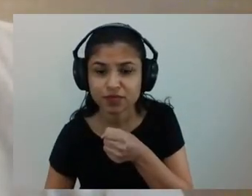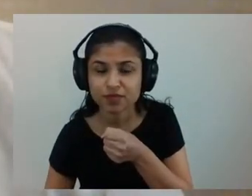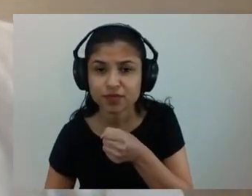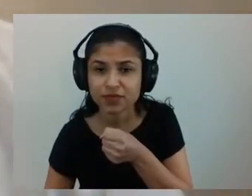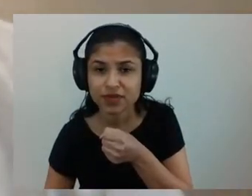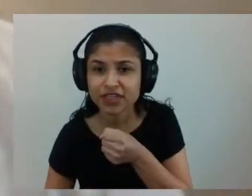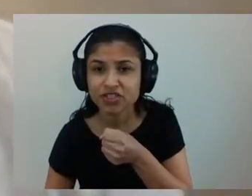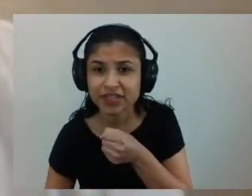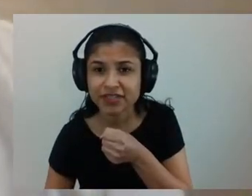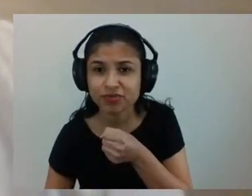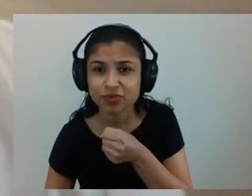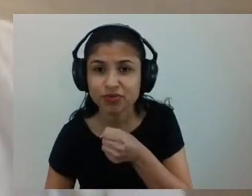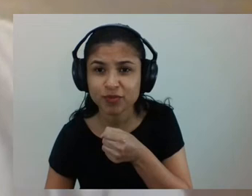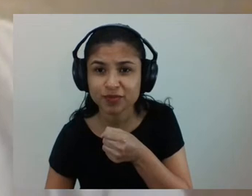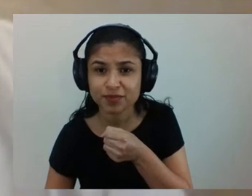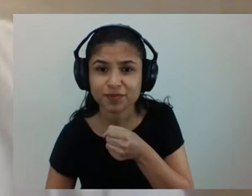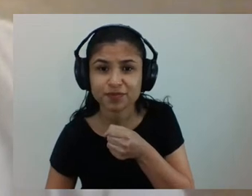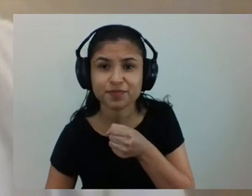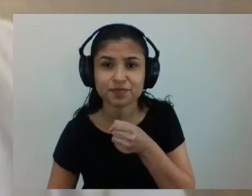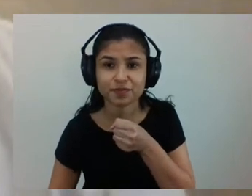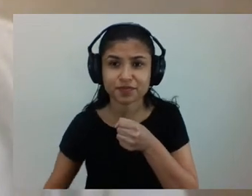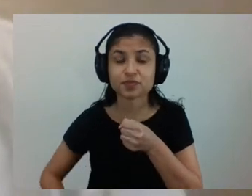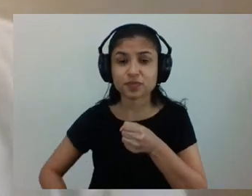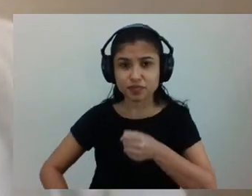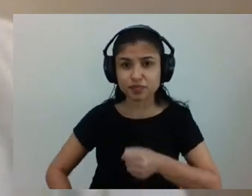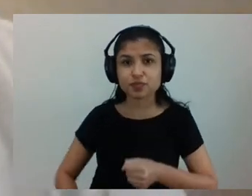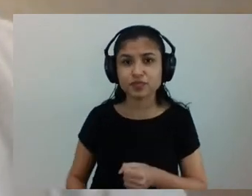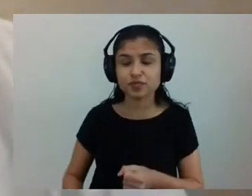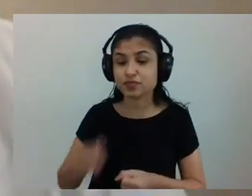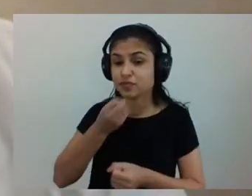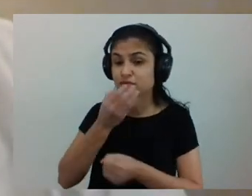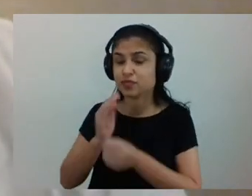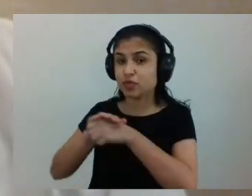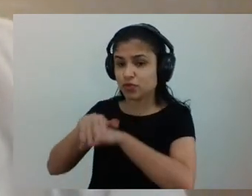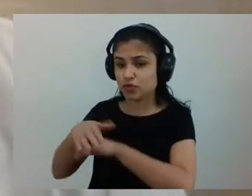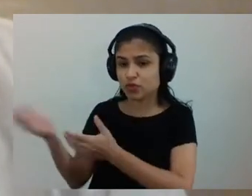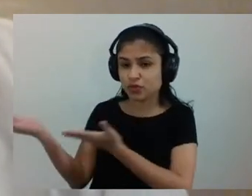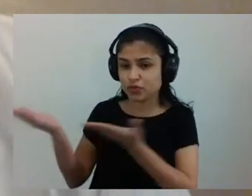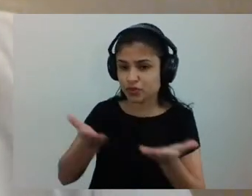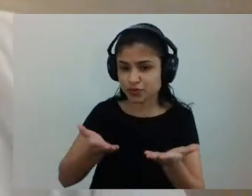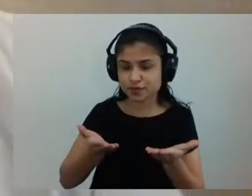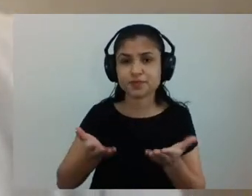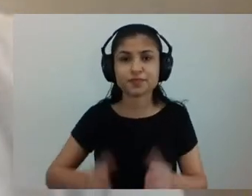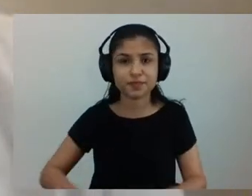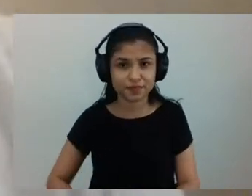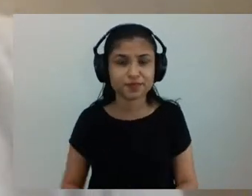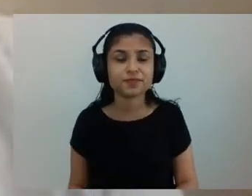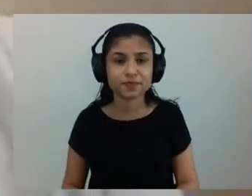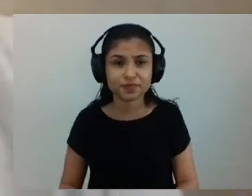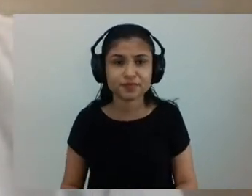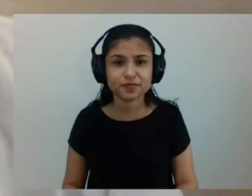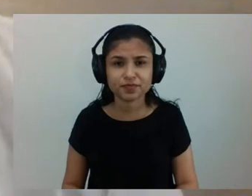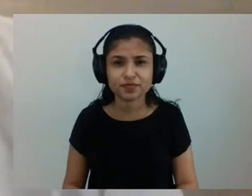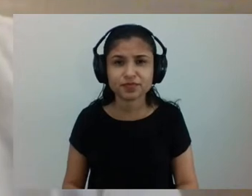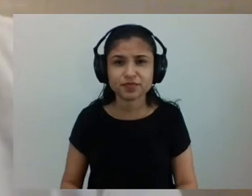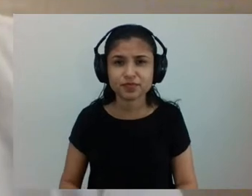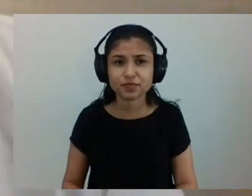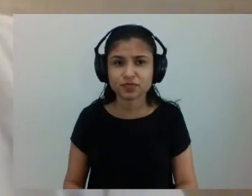Me desculpa, Nino. A Itiara está no YouTube. Boa noite a todos. Não, presentes. Agora estamos ouvindo. Tá bom? O senhor vai fazer alguma